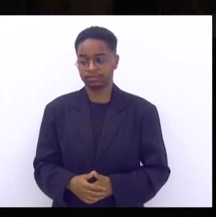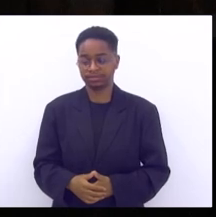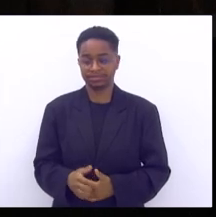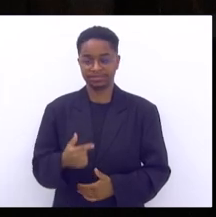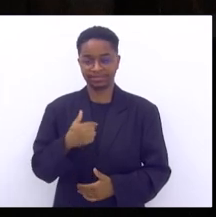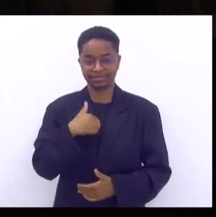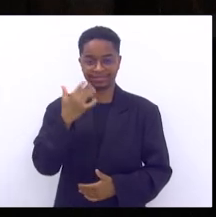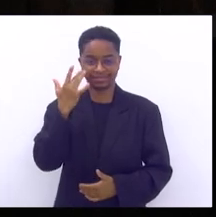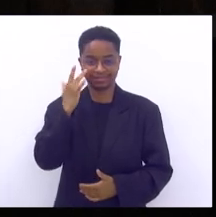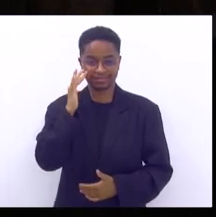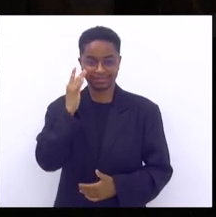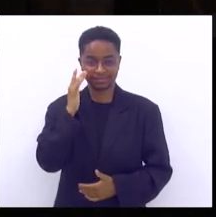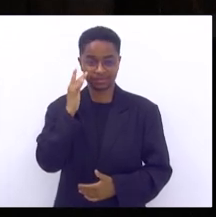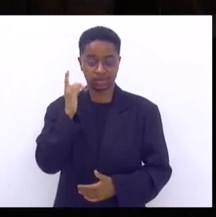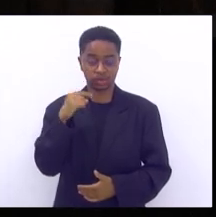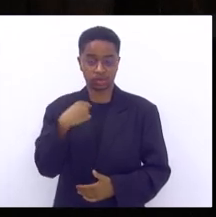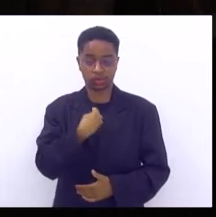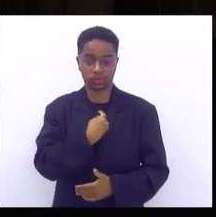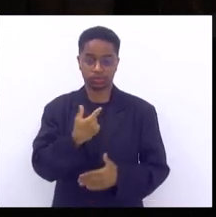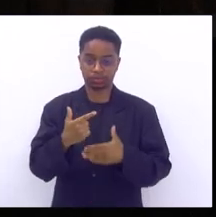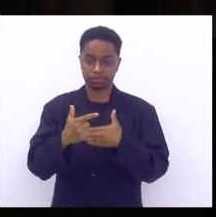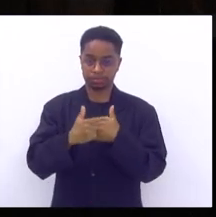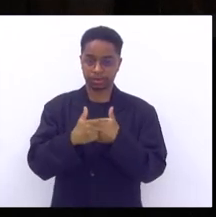é a nossa função